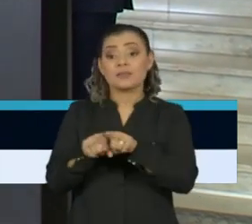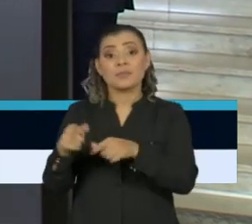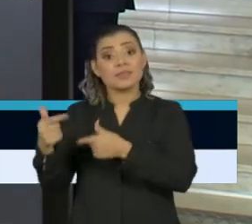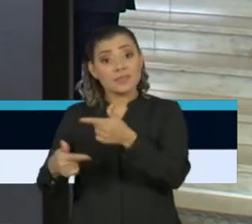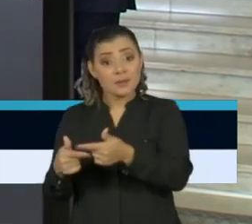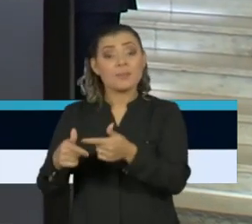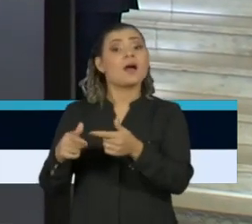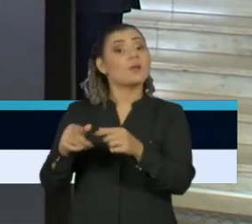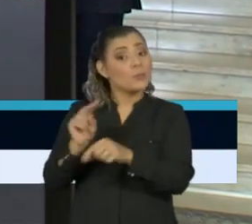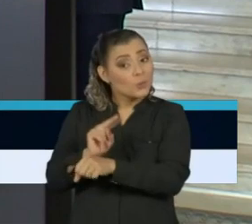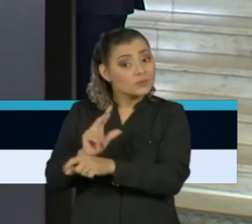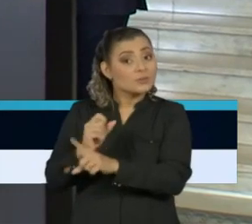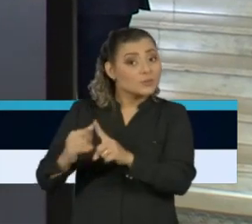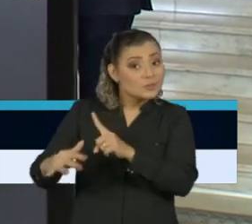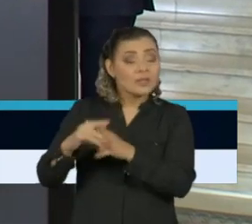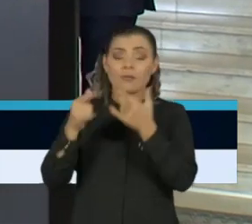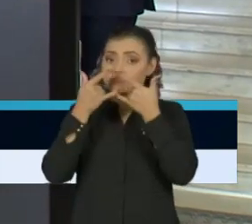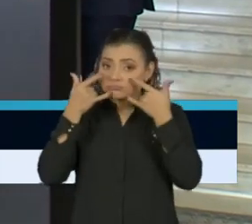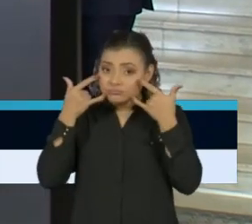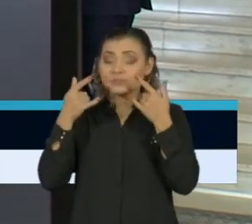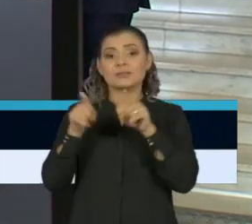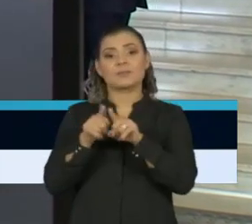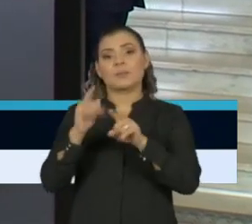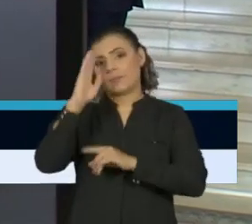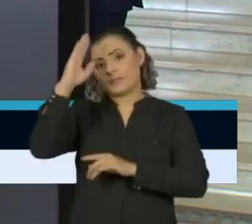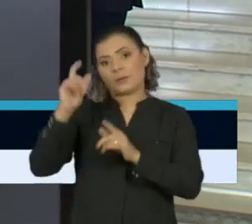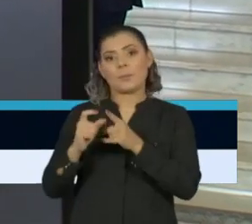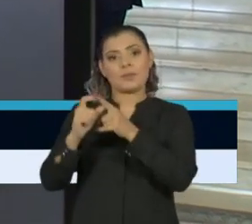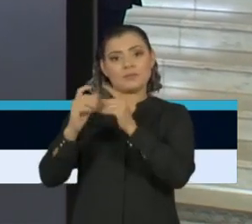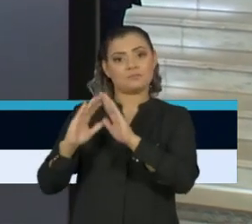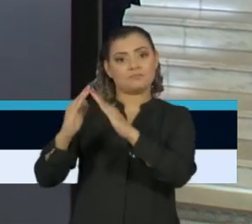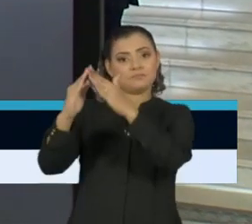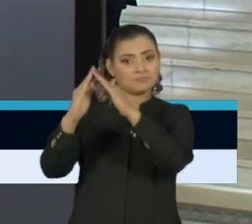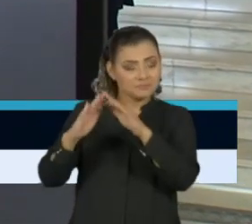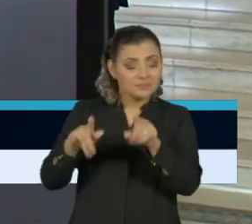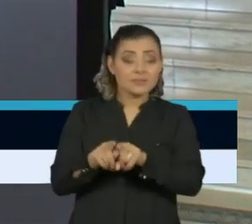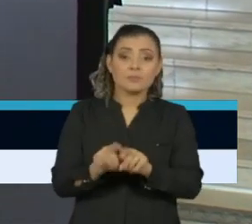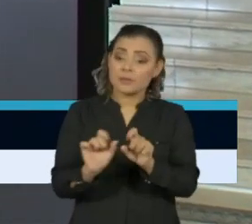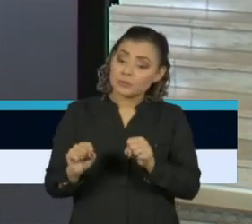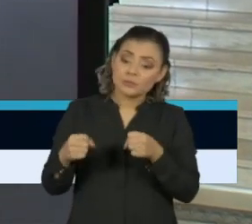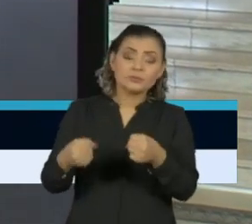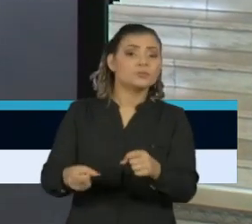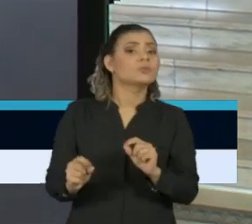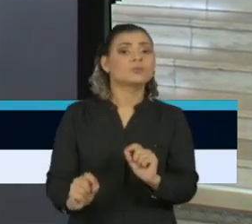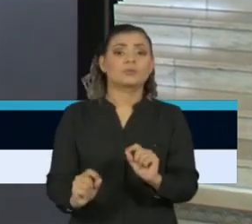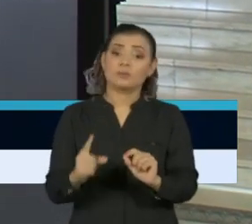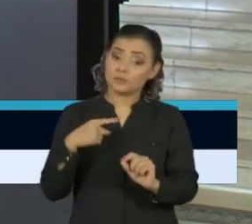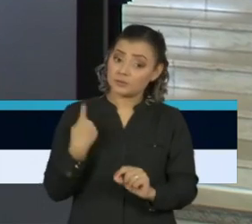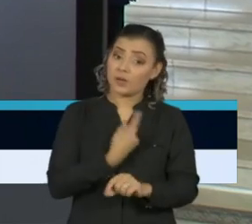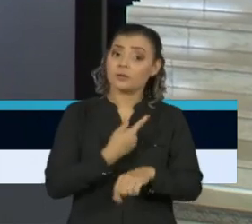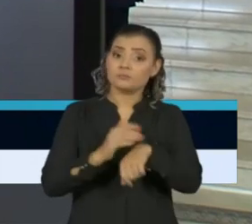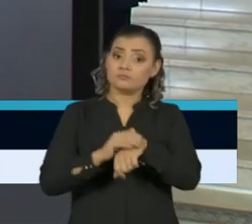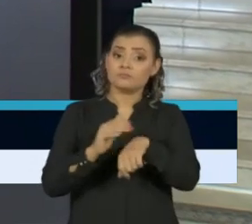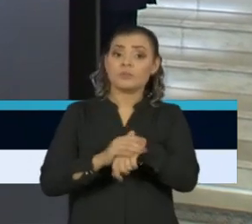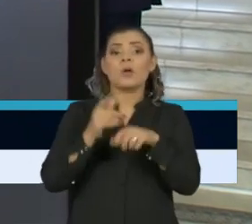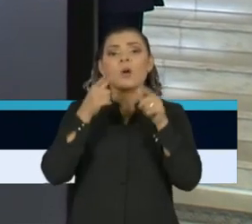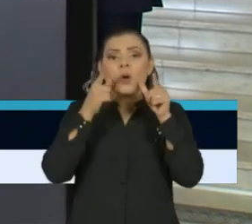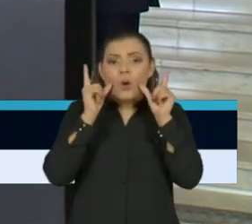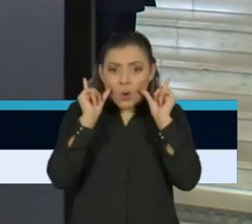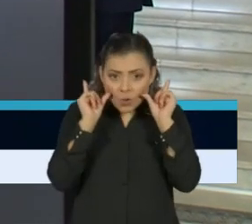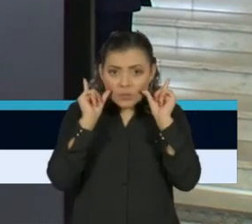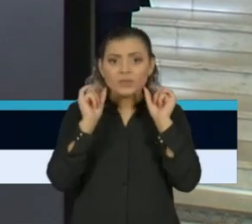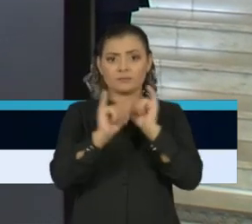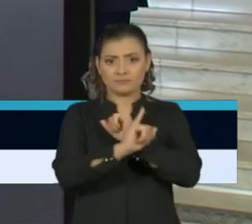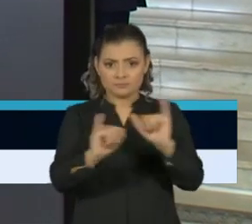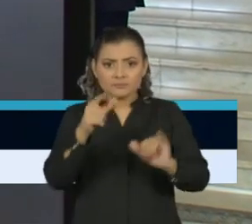gera proteção social, principalmente nas comunidades. E complementa o esforço que nós lançamos ontem, vocês estavam aqui